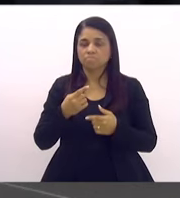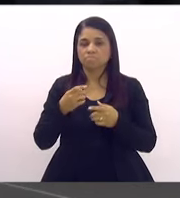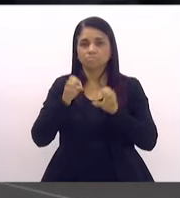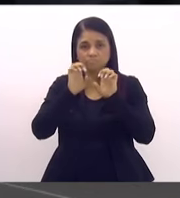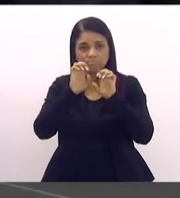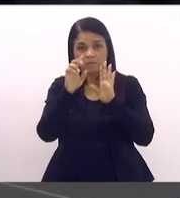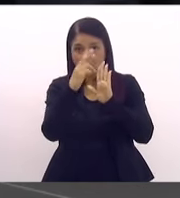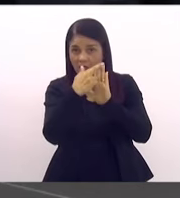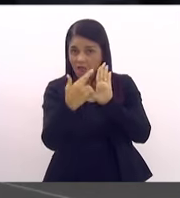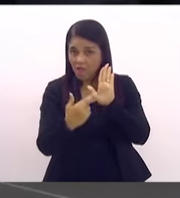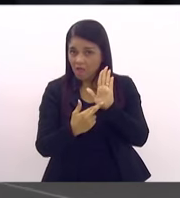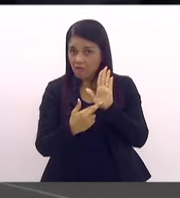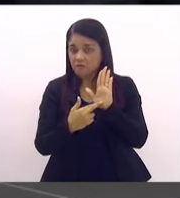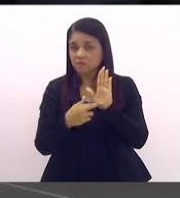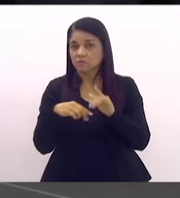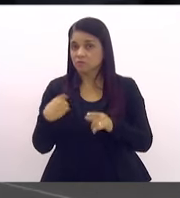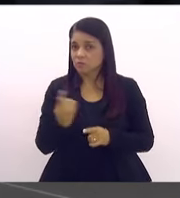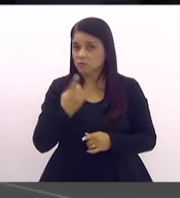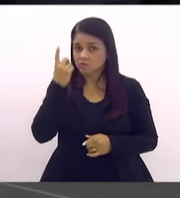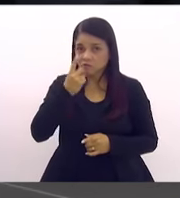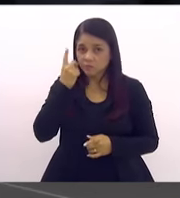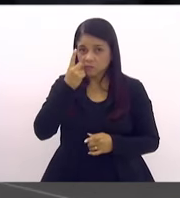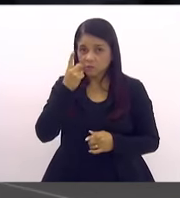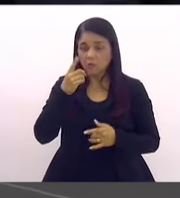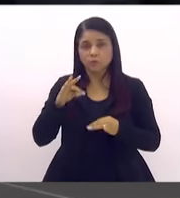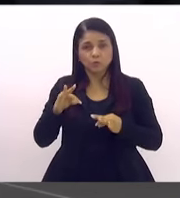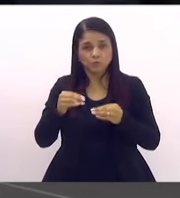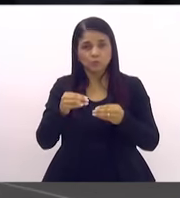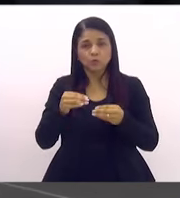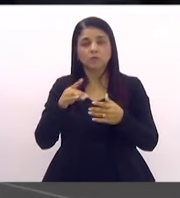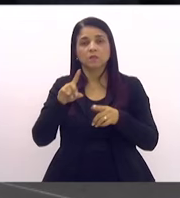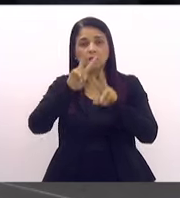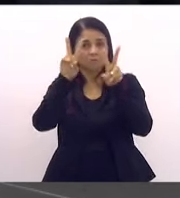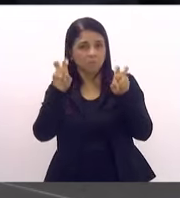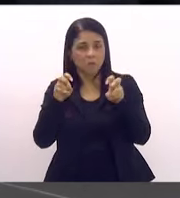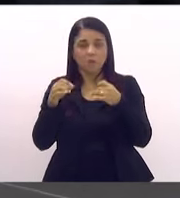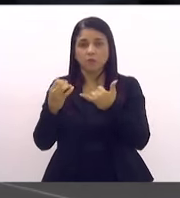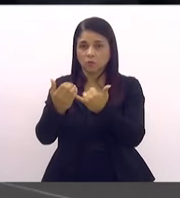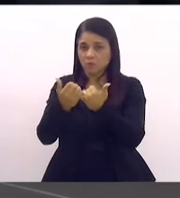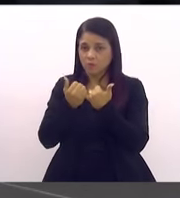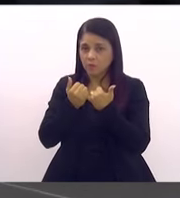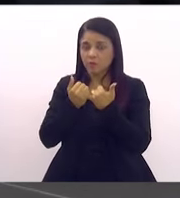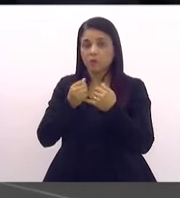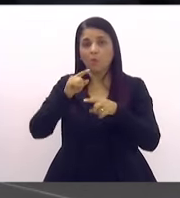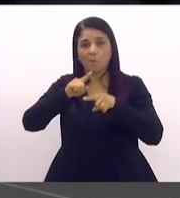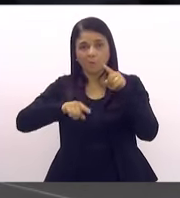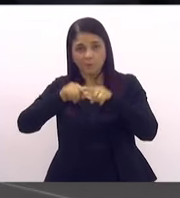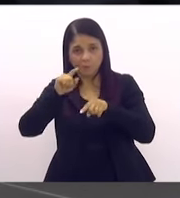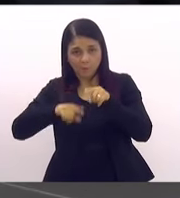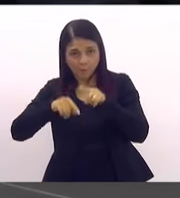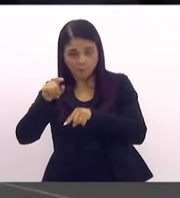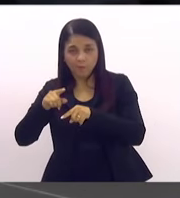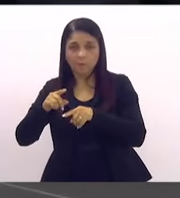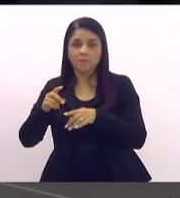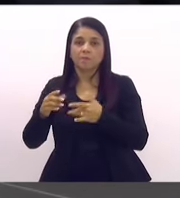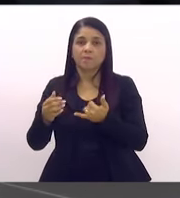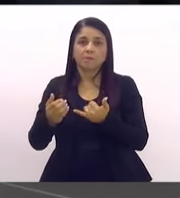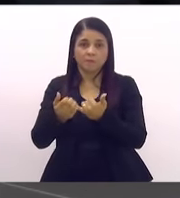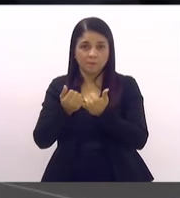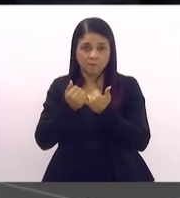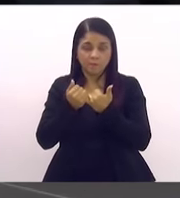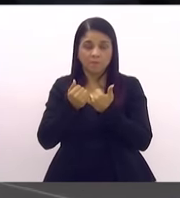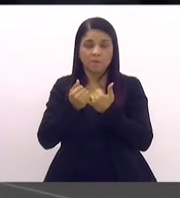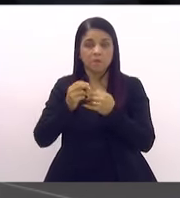nossa para tudo que envolve tombamentos ou declaração de patrimônio material e que, por consequência, possa